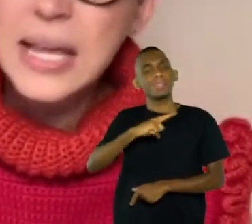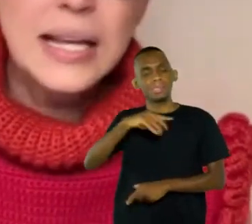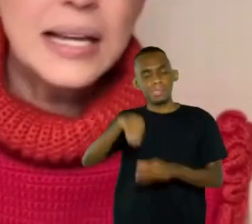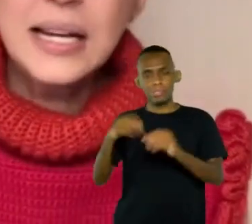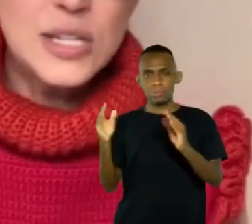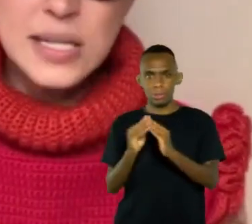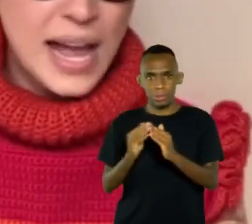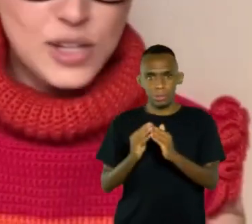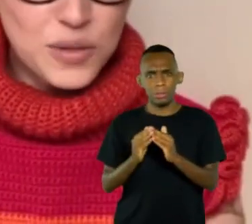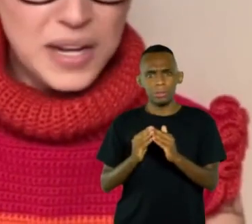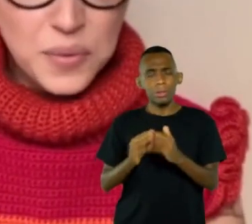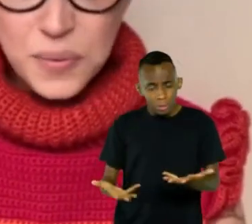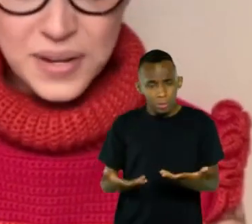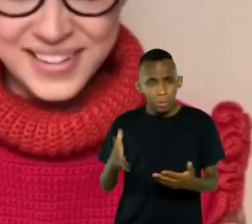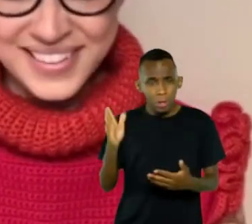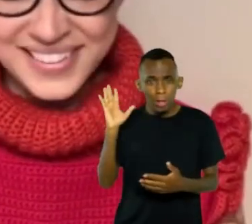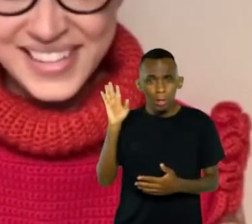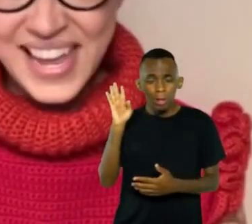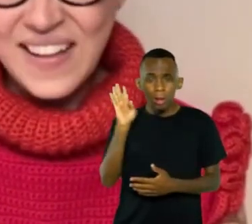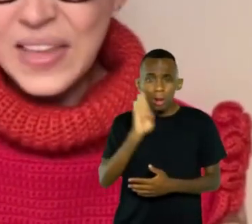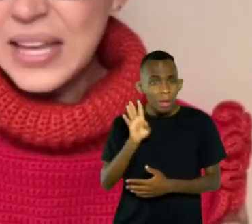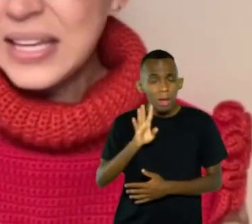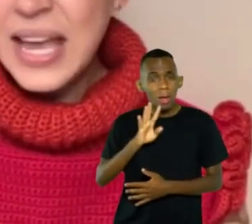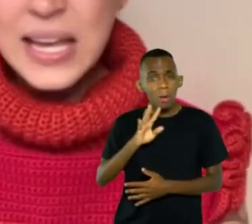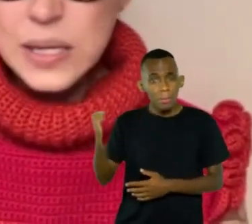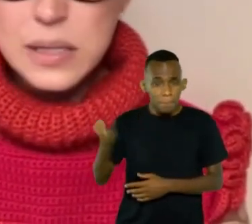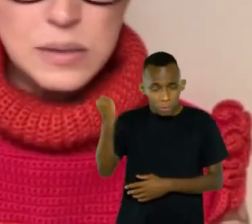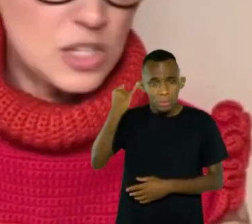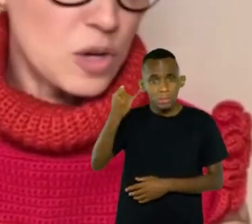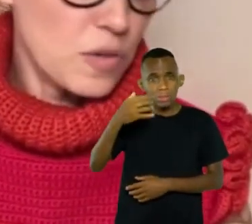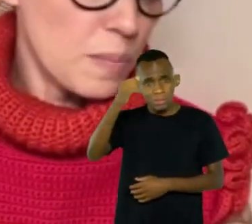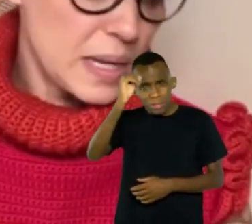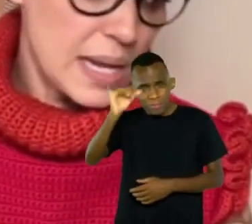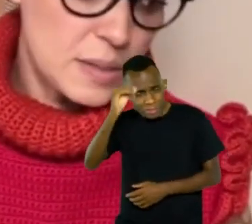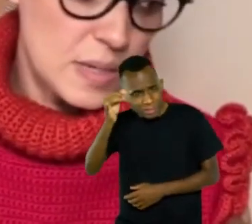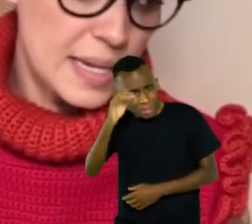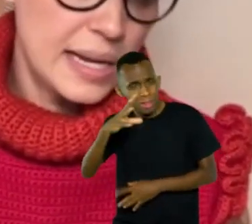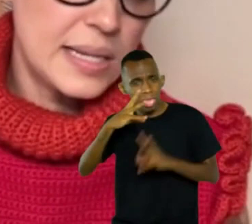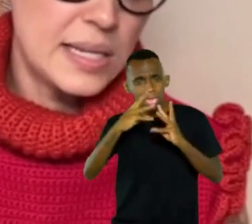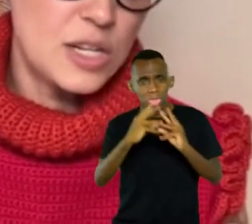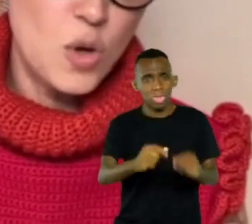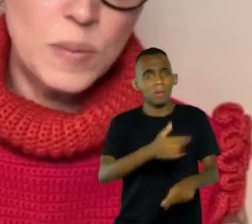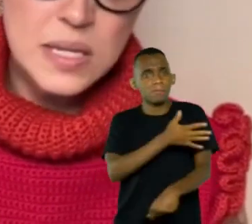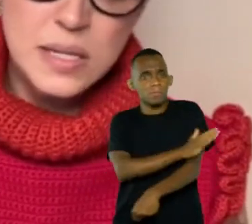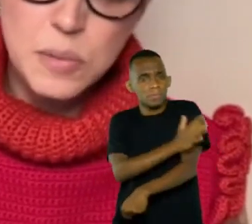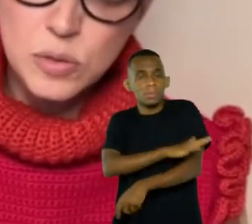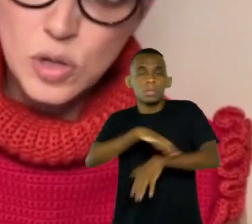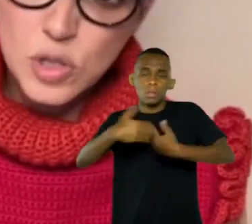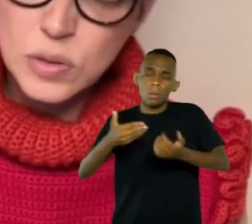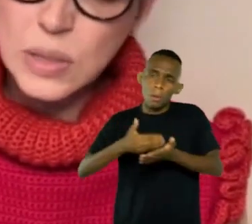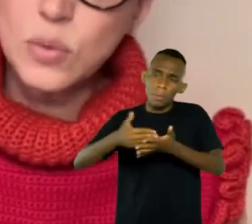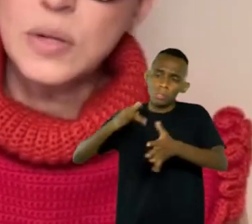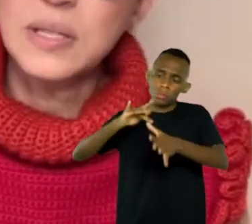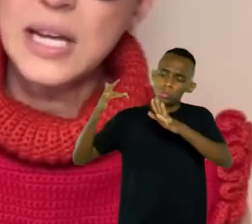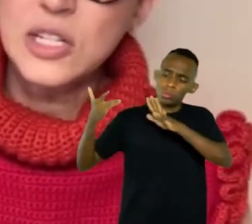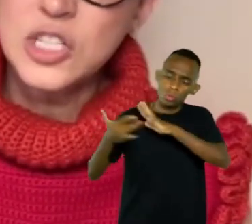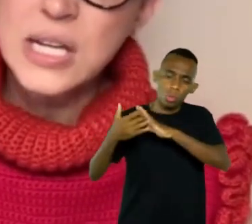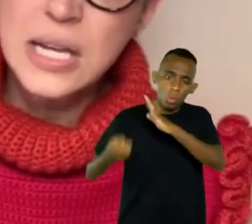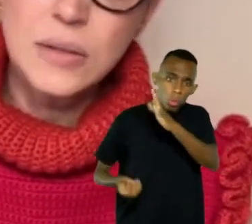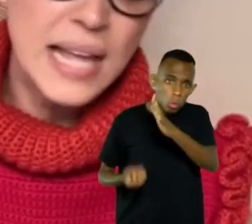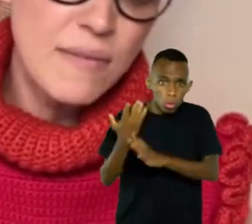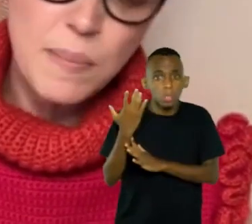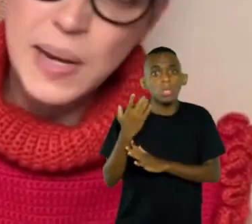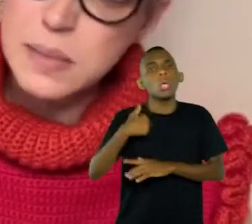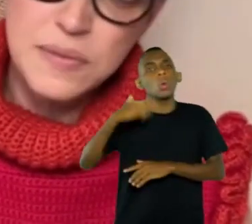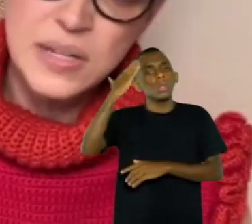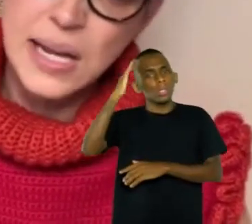gente tem antes tarde do que nunca, né? E é isso, desde que eu fui para as redes sociais, desde que eu comecei a ser produtora de conteúdo, eu entendi